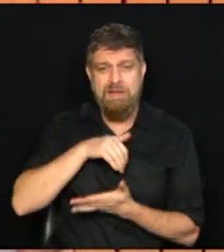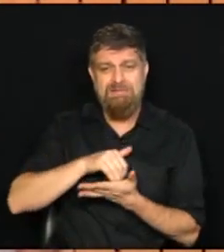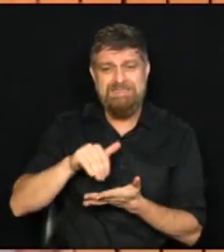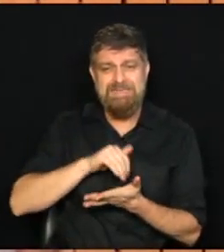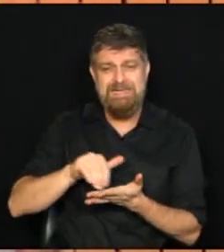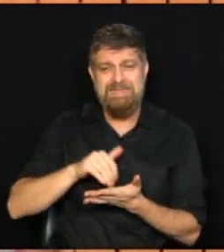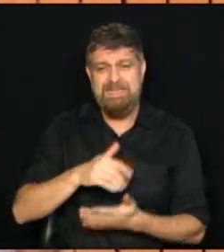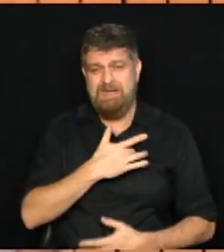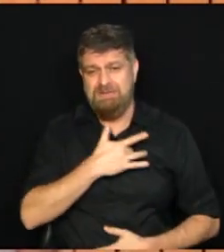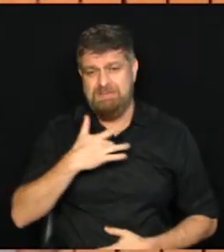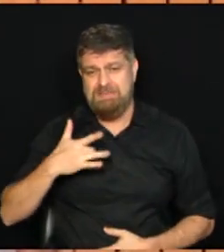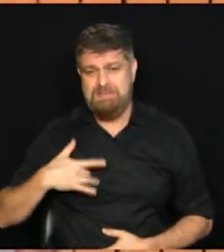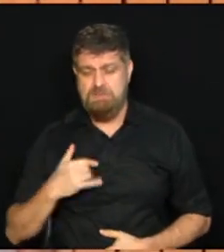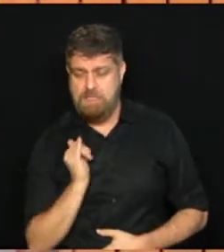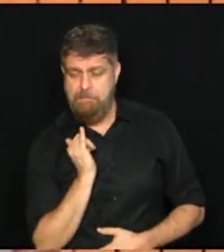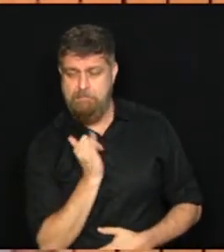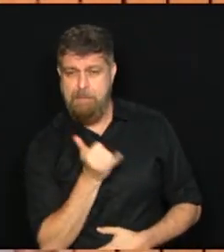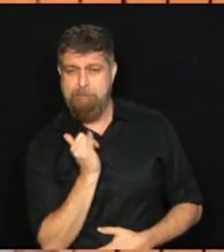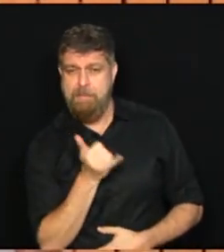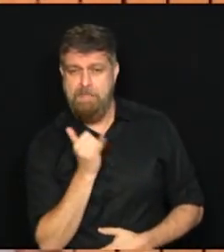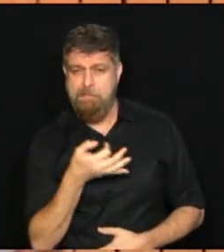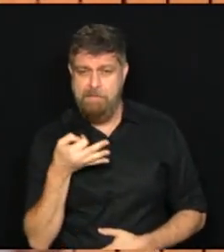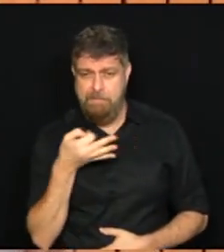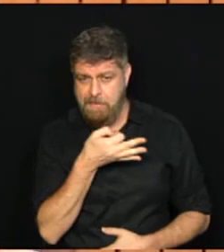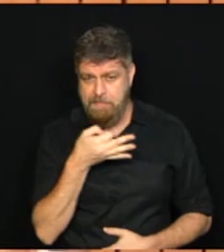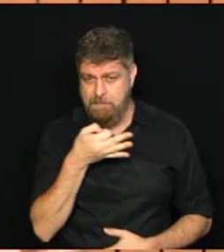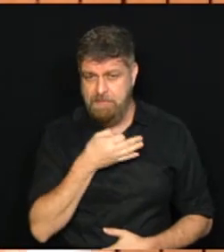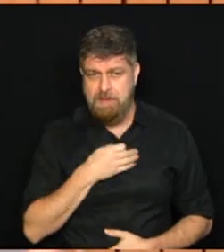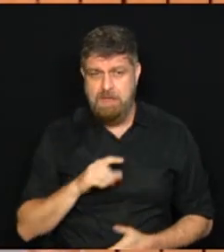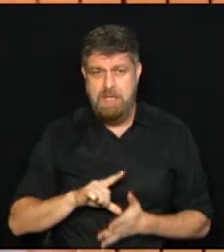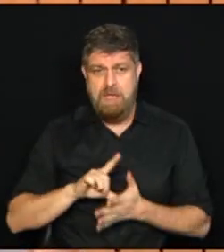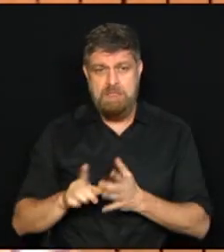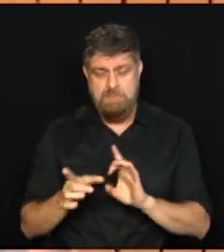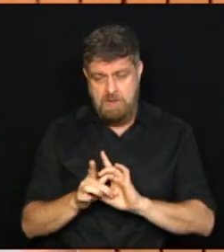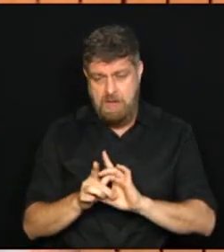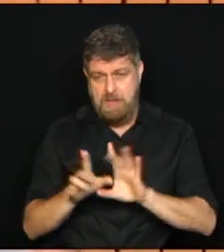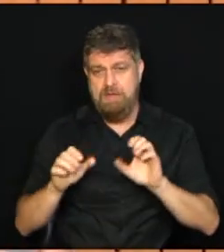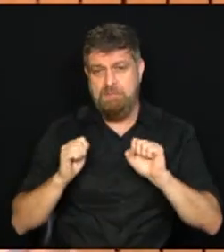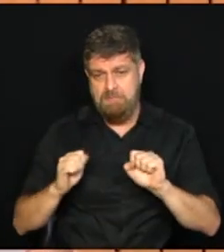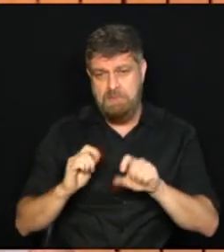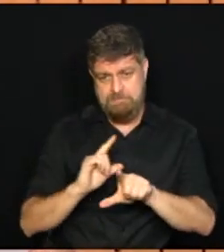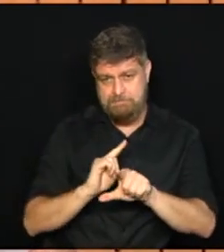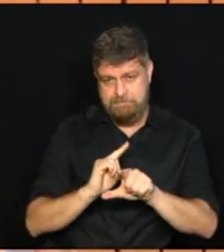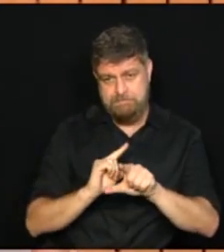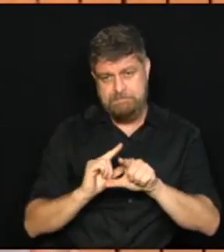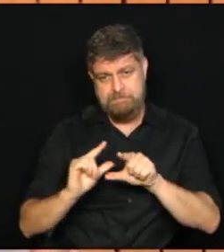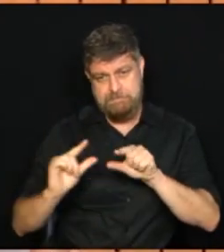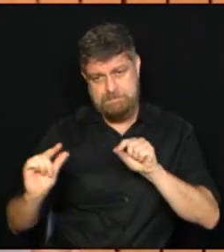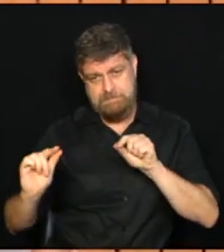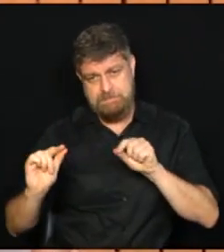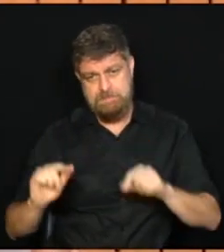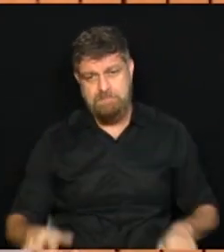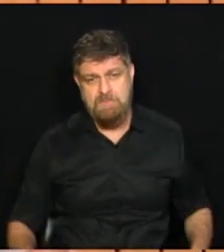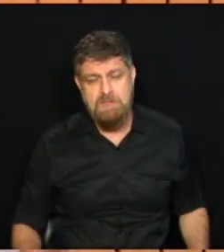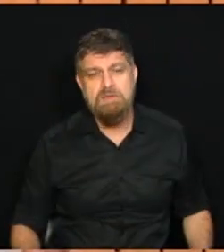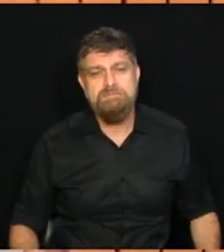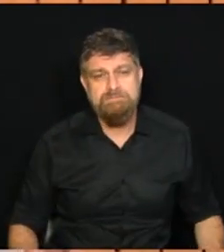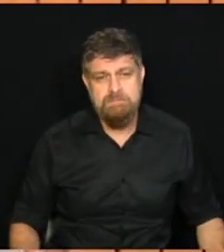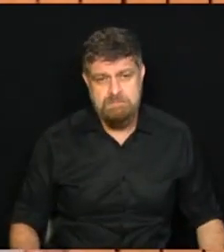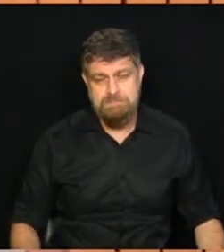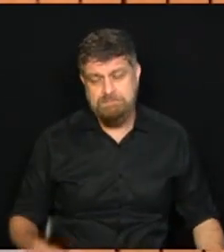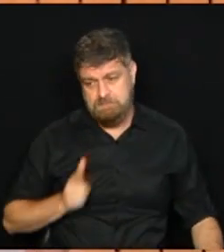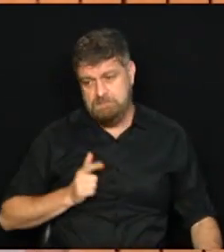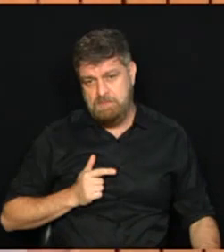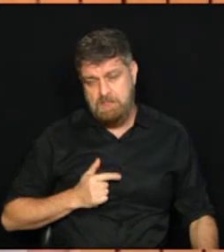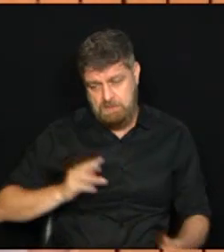faça aí as suas considerações e depois o senhor fique à vontade, tá, para se conduzir